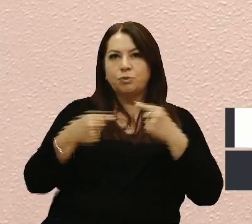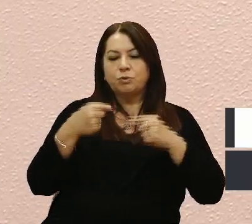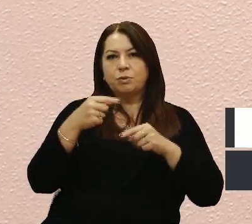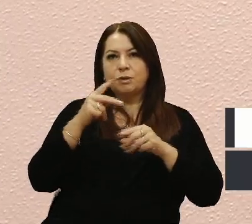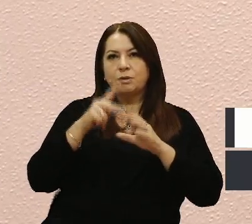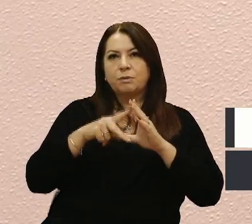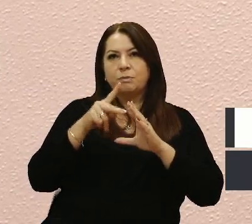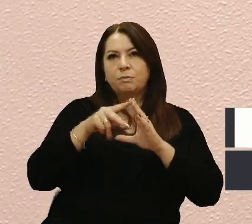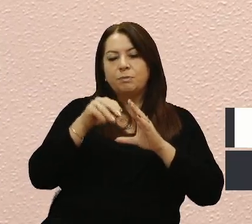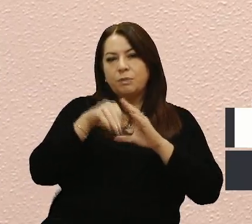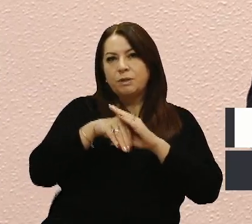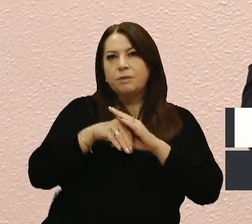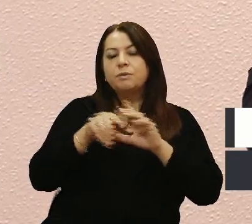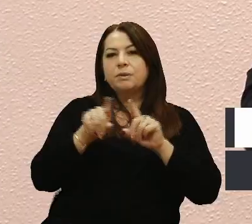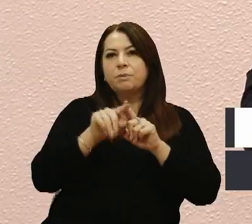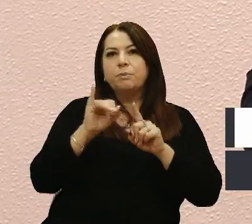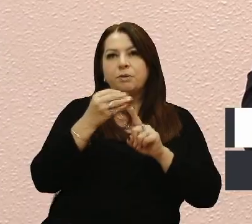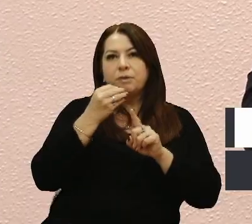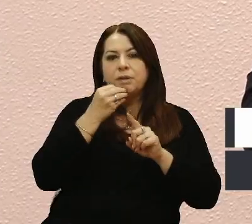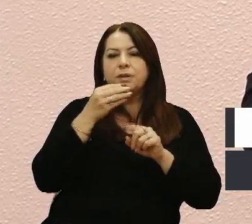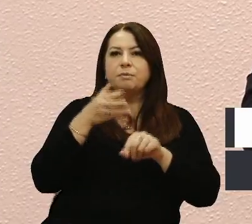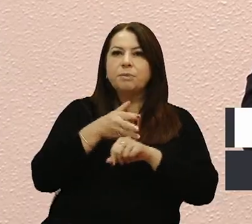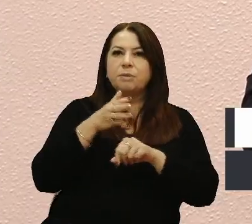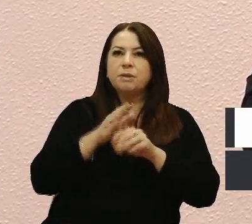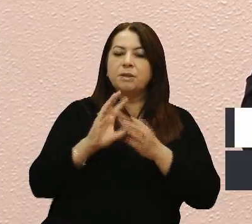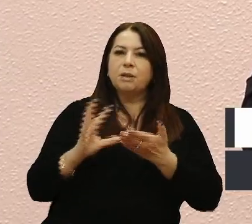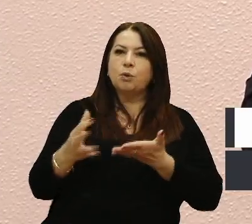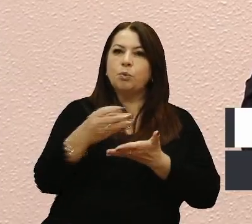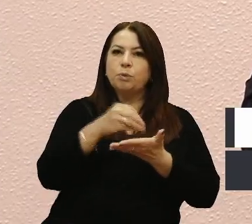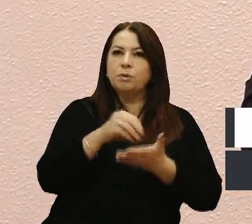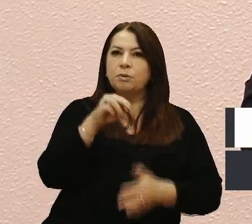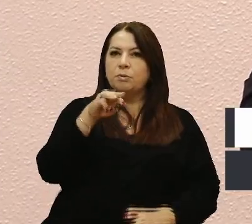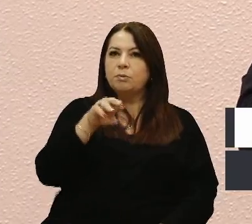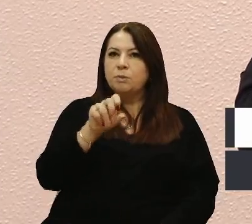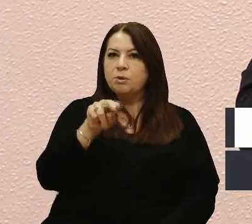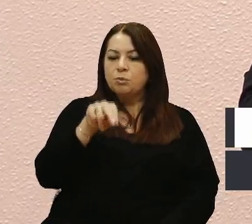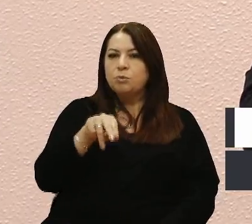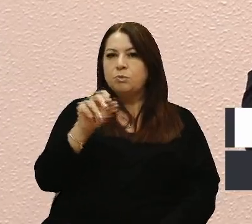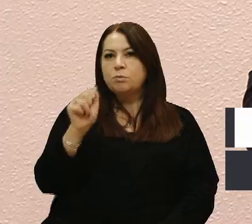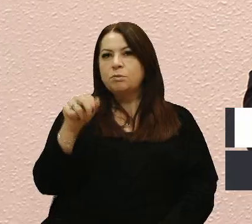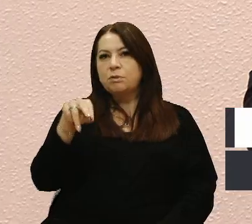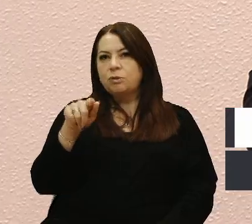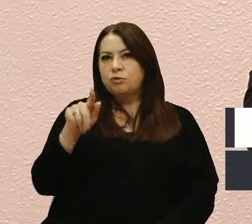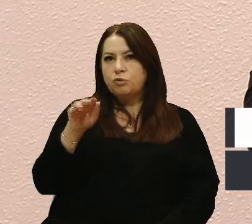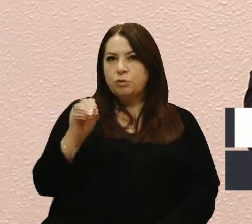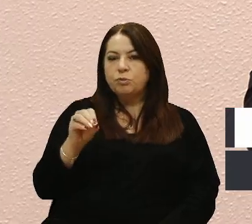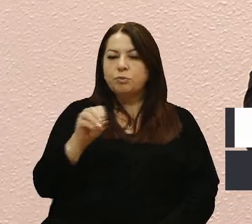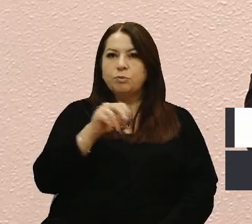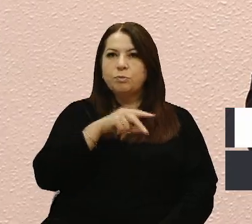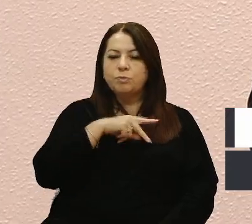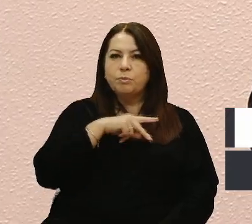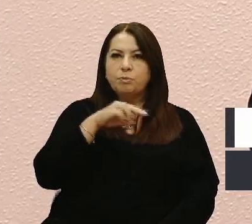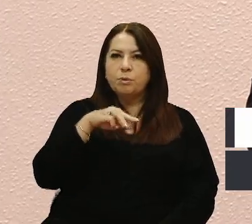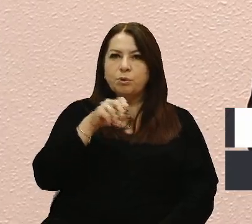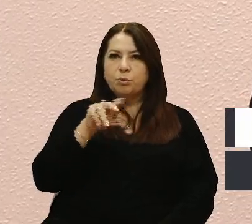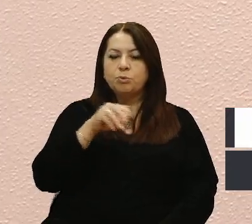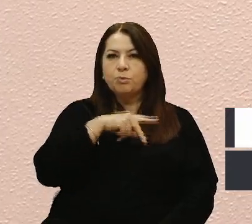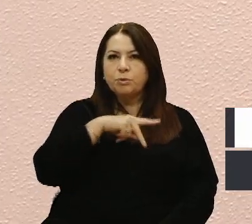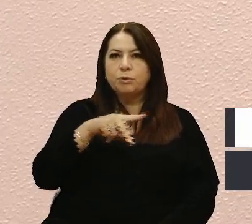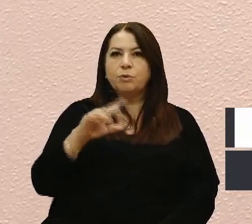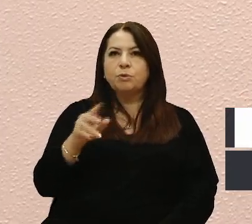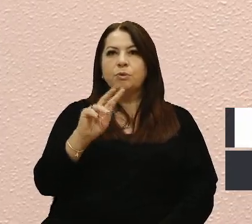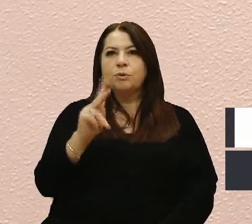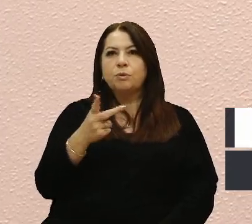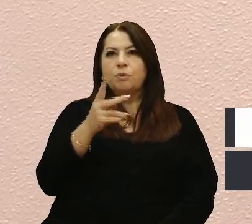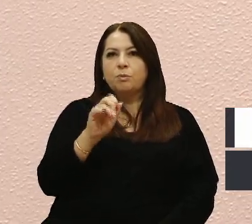nessa oportunidade. Também saudar os membros aqui da Codeca, na pessoa do Milton e do Ângelo. Milton, que é o presidente da nossa companhia, todos os demais, o Henrique e